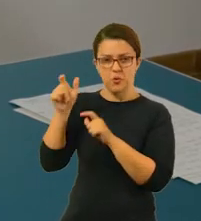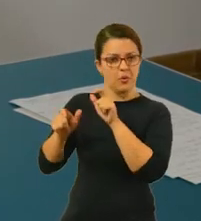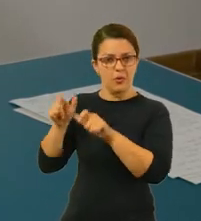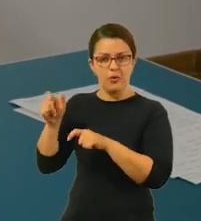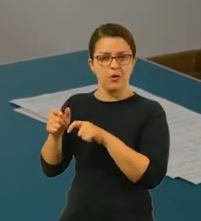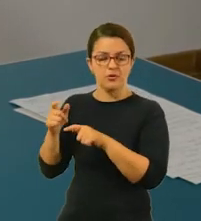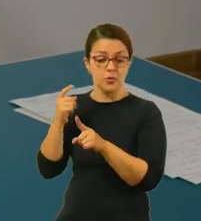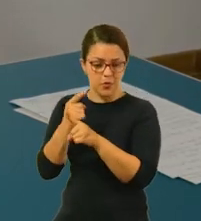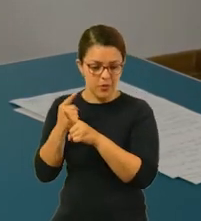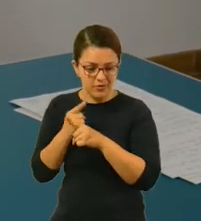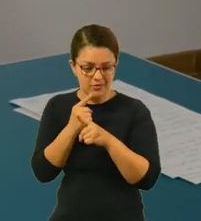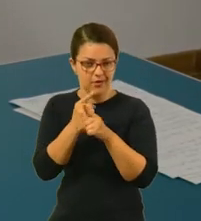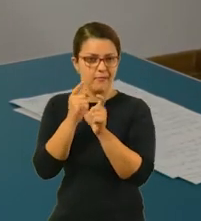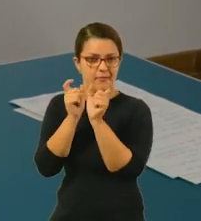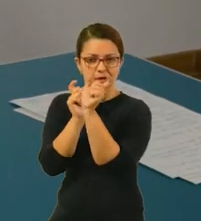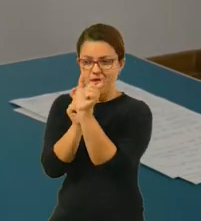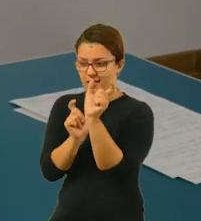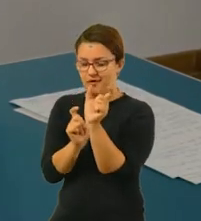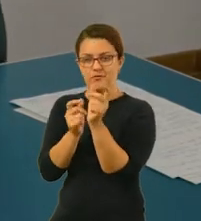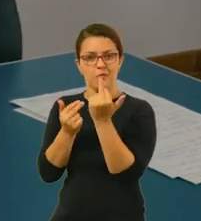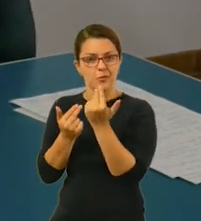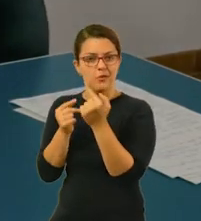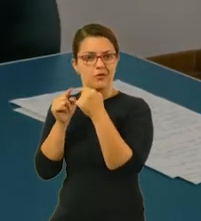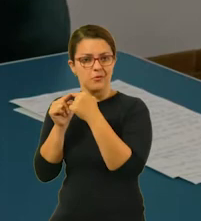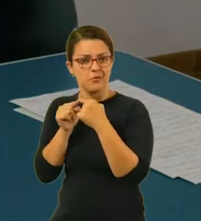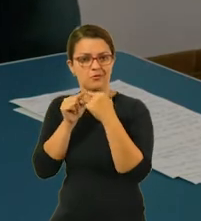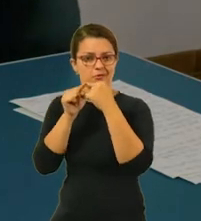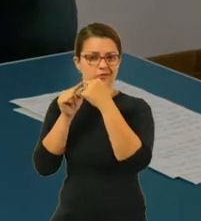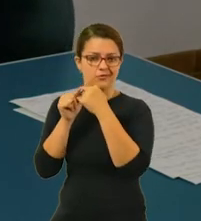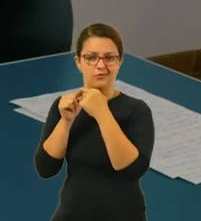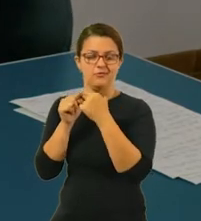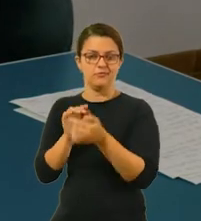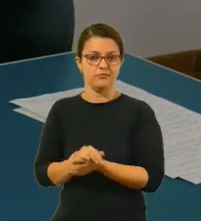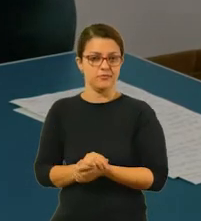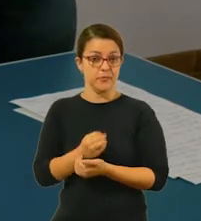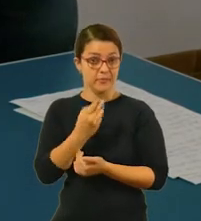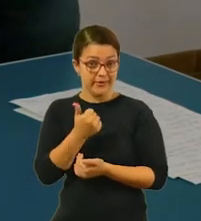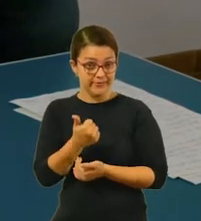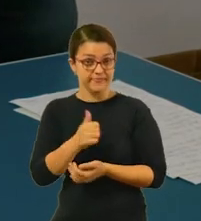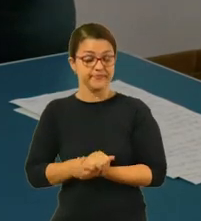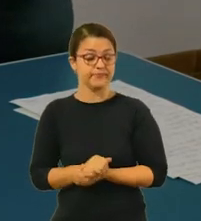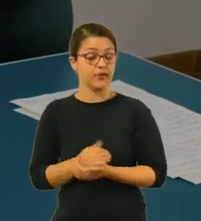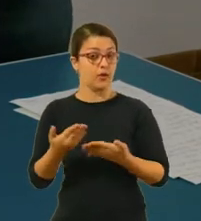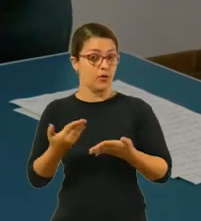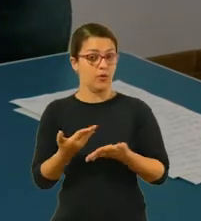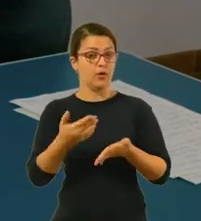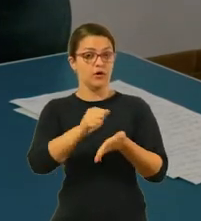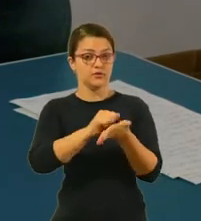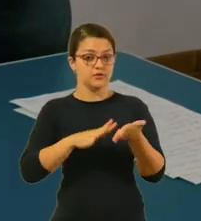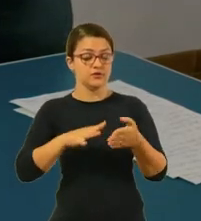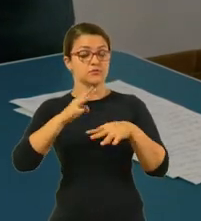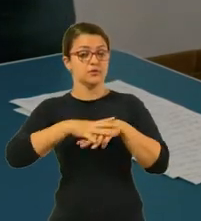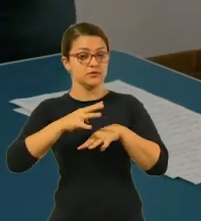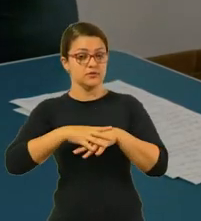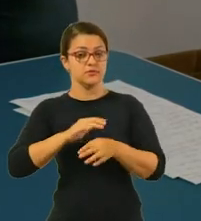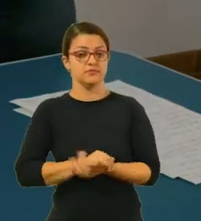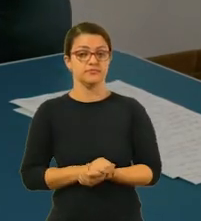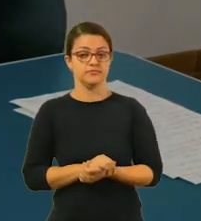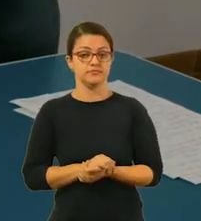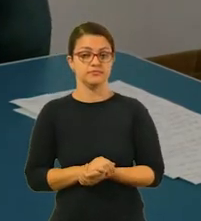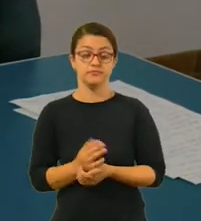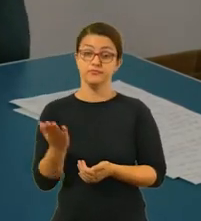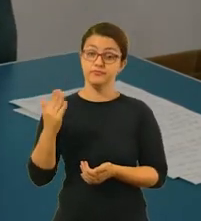você de identificar as rimas nas estrofes do poema, ok? Bem, vamos agora para as atividades de